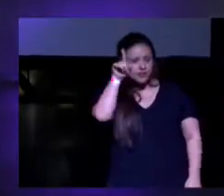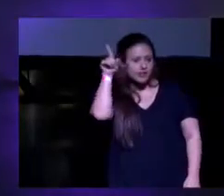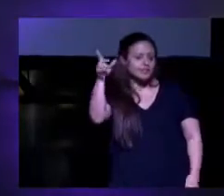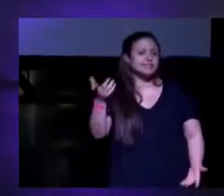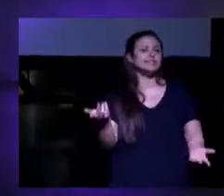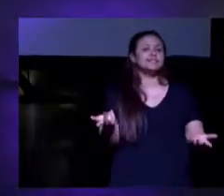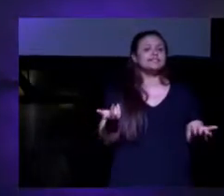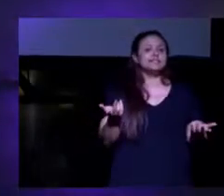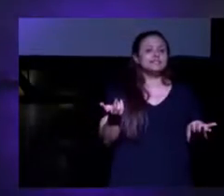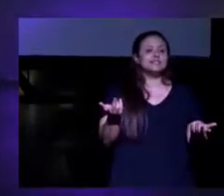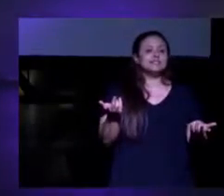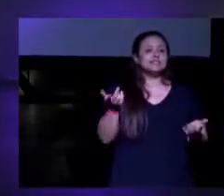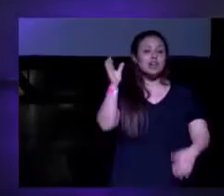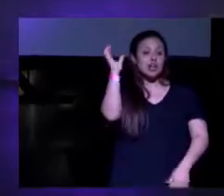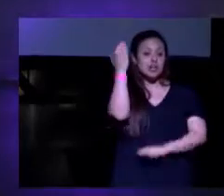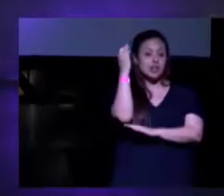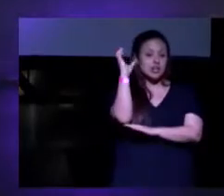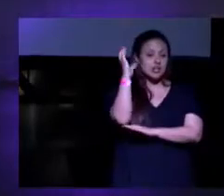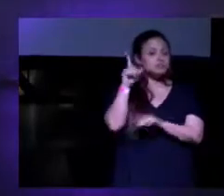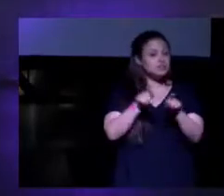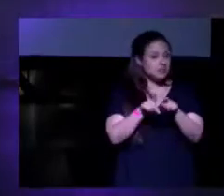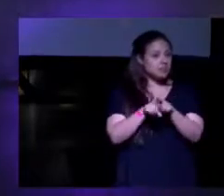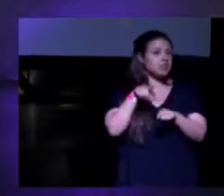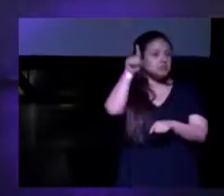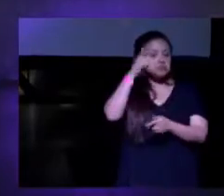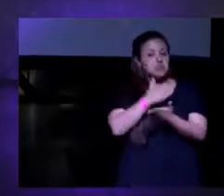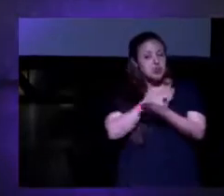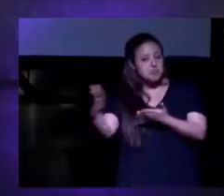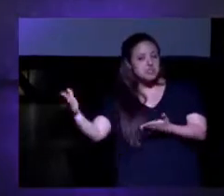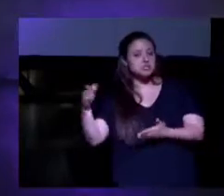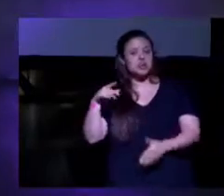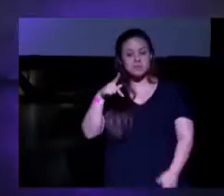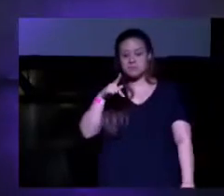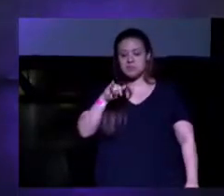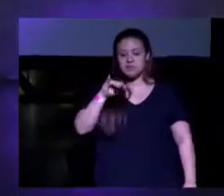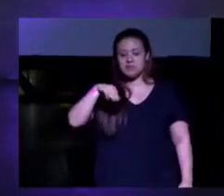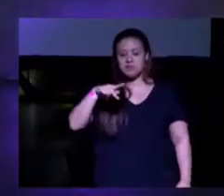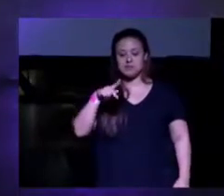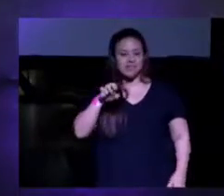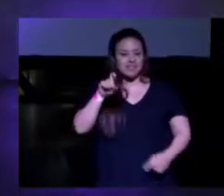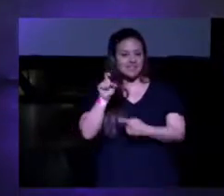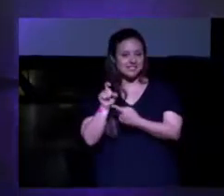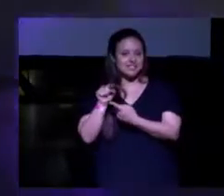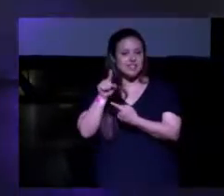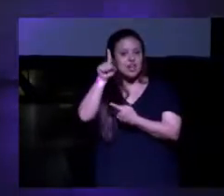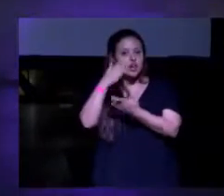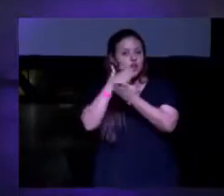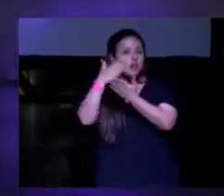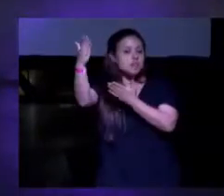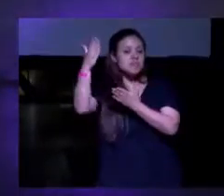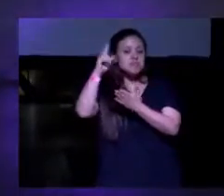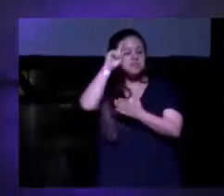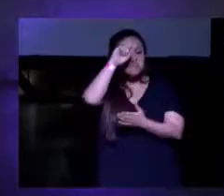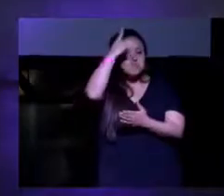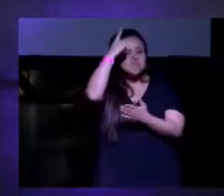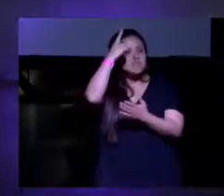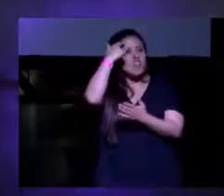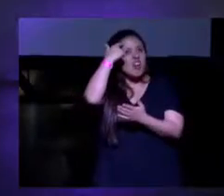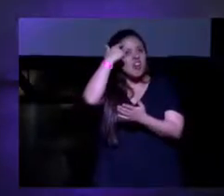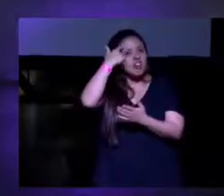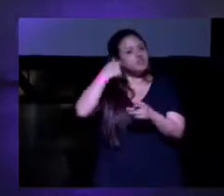teve... Na Colômbia teve um pessoal que começou a fazer o pimp lá por eles, assim. Eles puxaram o projeto e começaram a